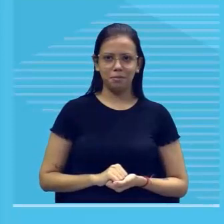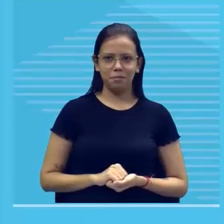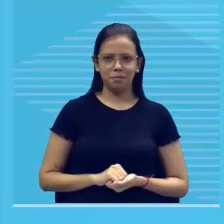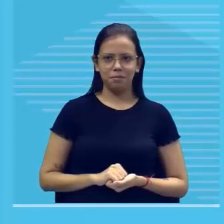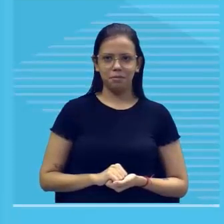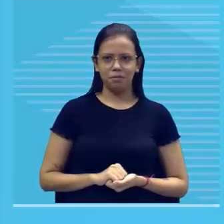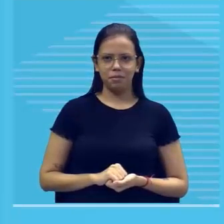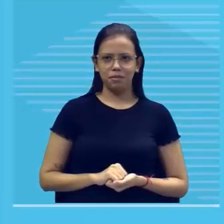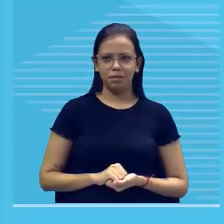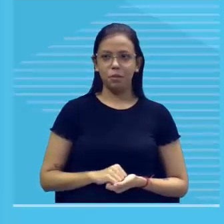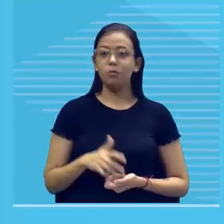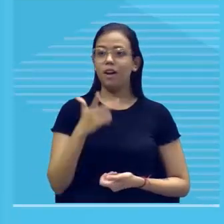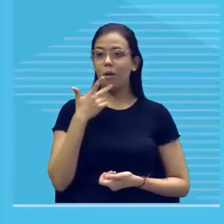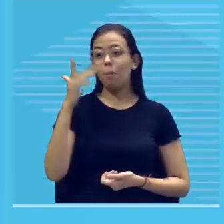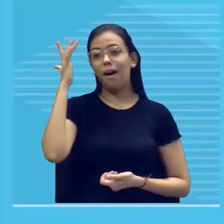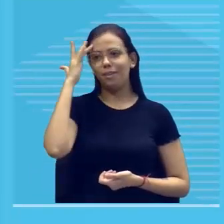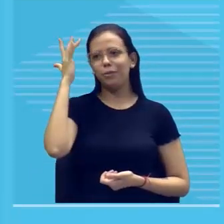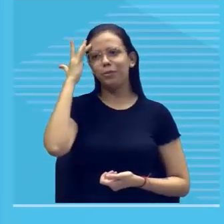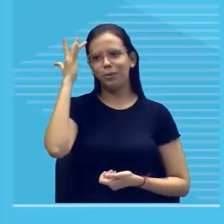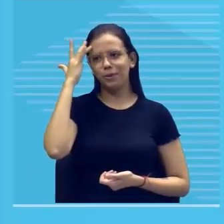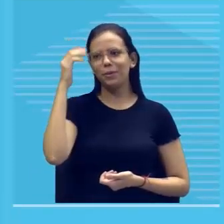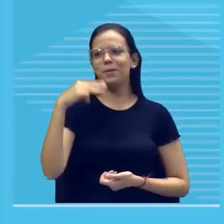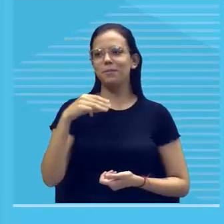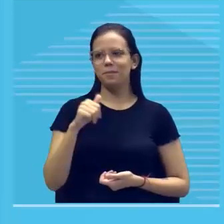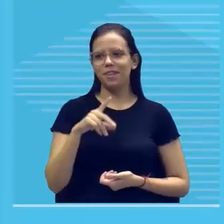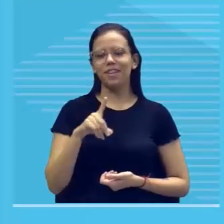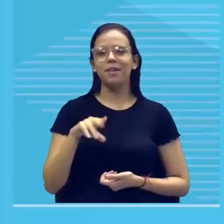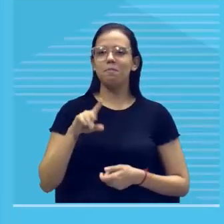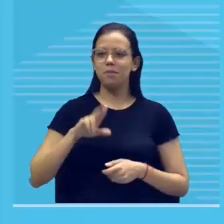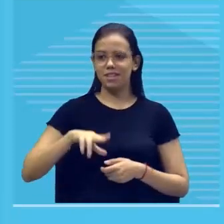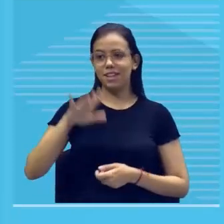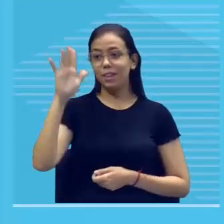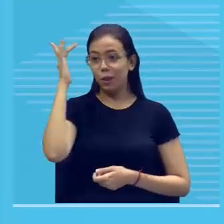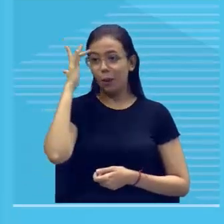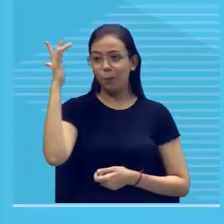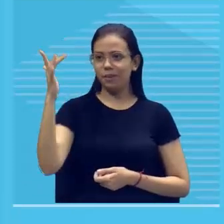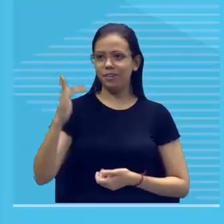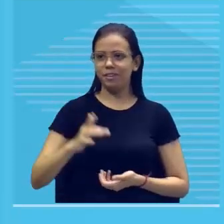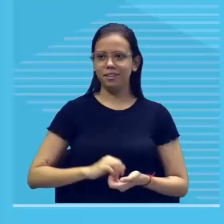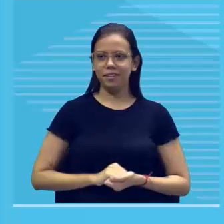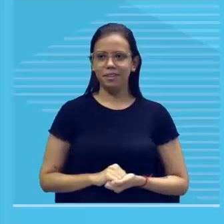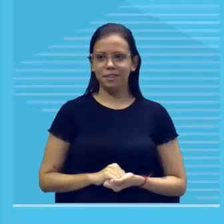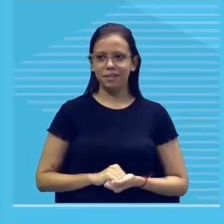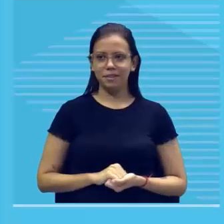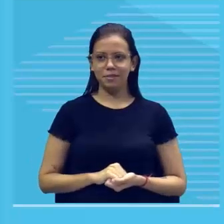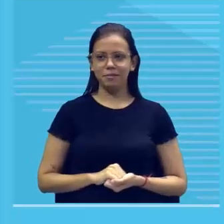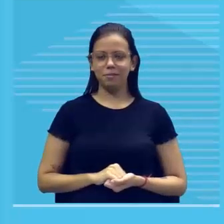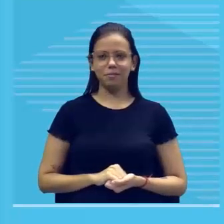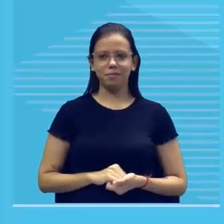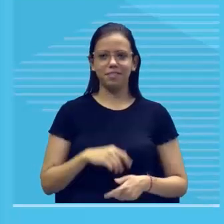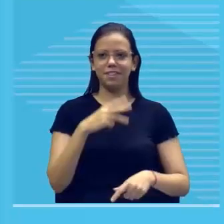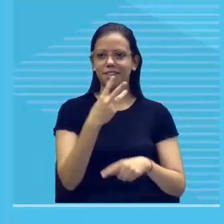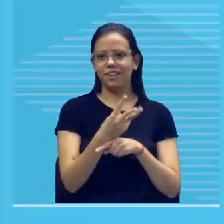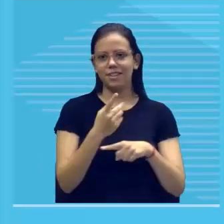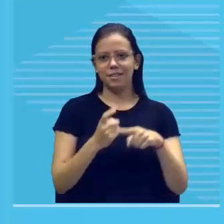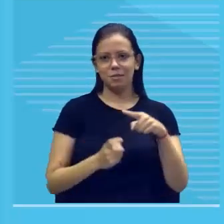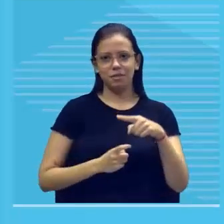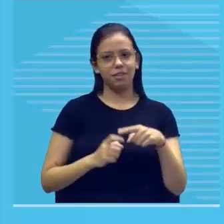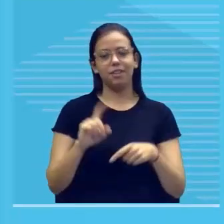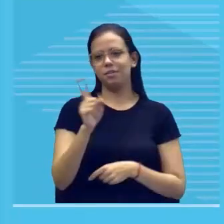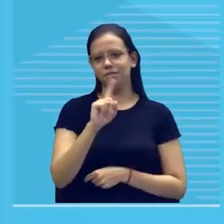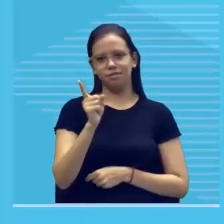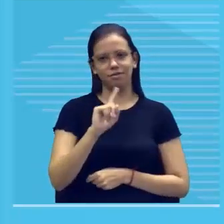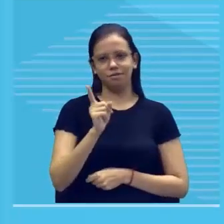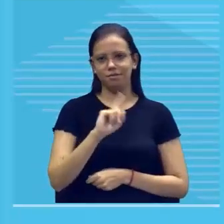ó e três sobre x igual a 1 sobre 1